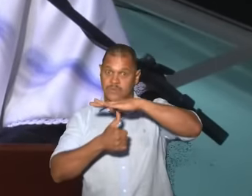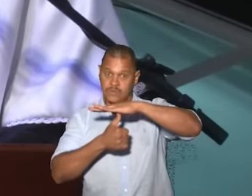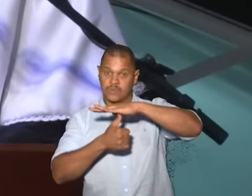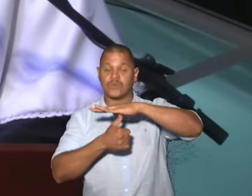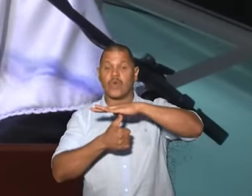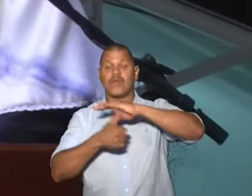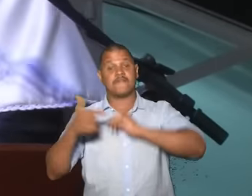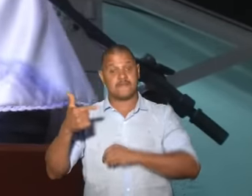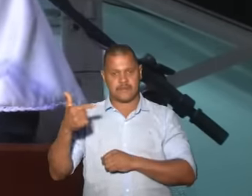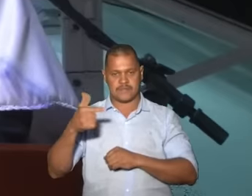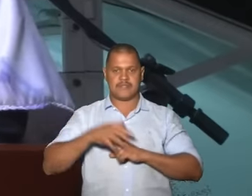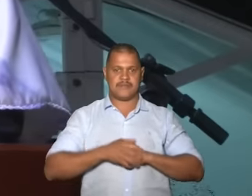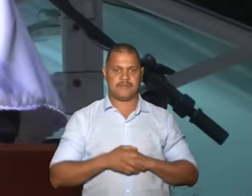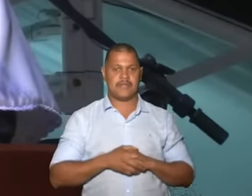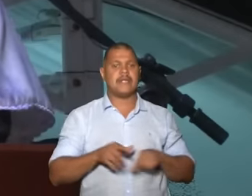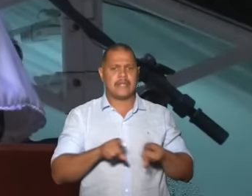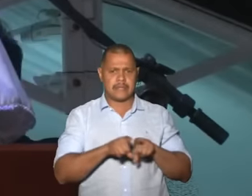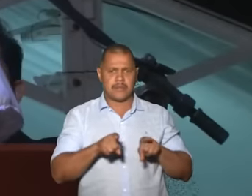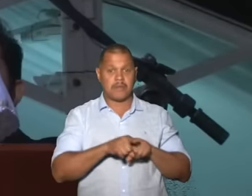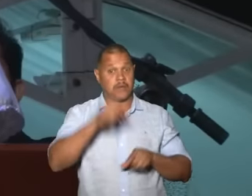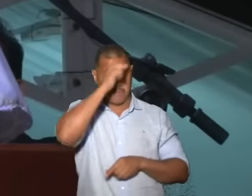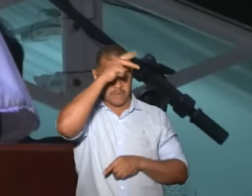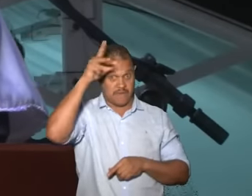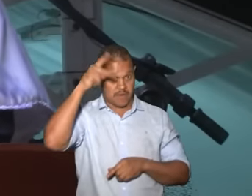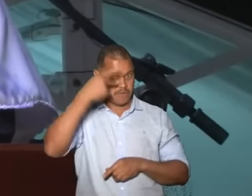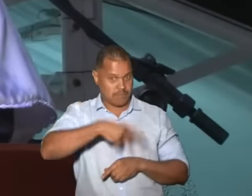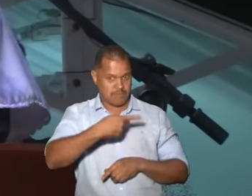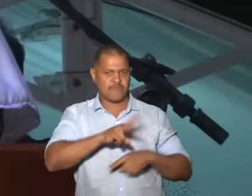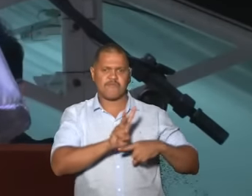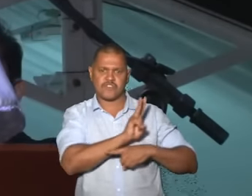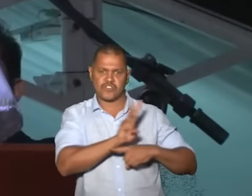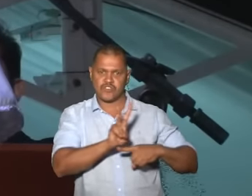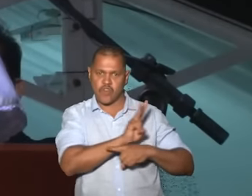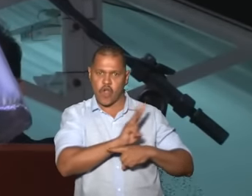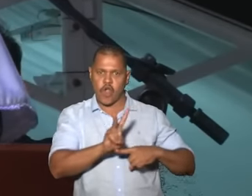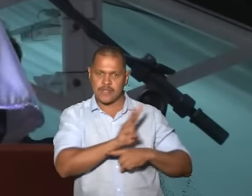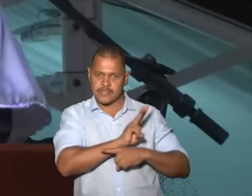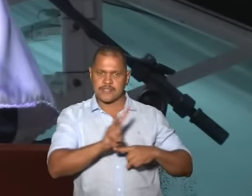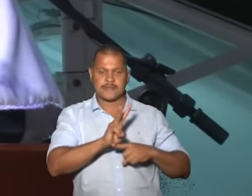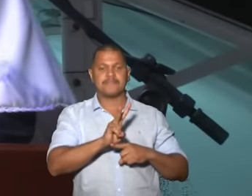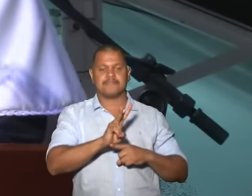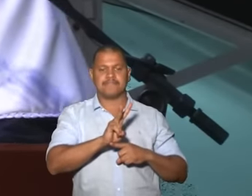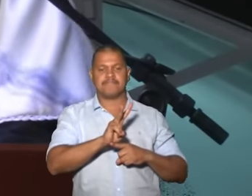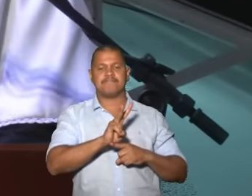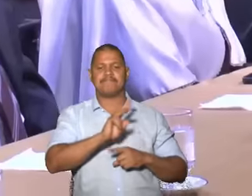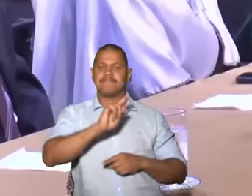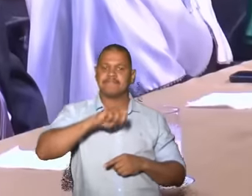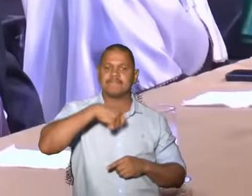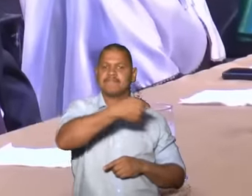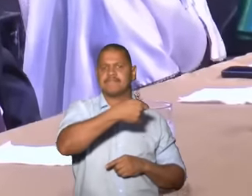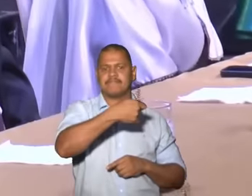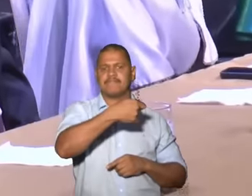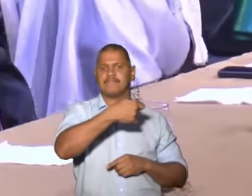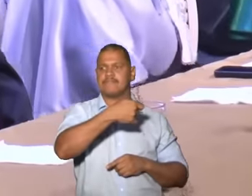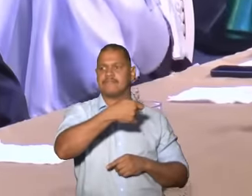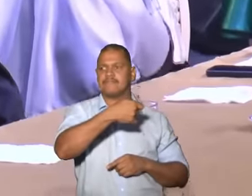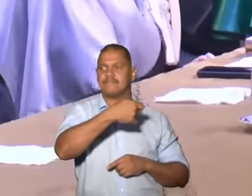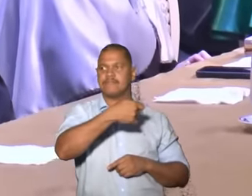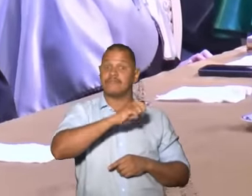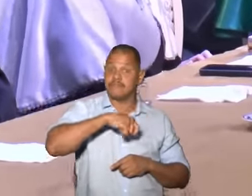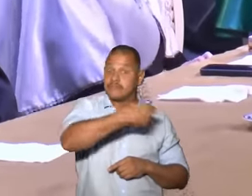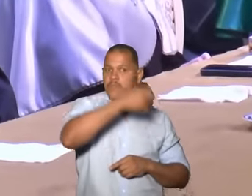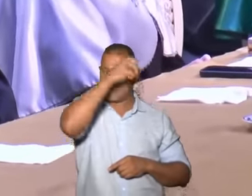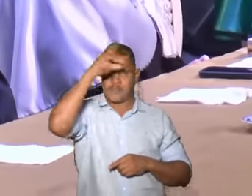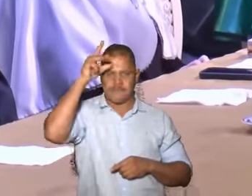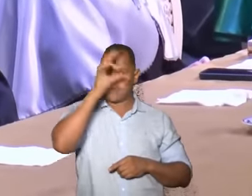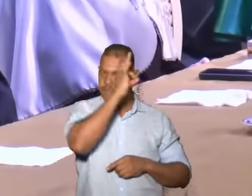ao prefeito da nossa cidade, que acolhe a Universidade Federal de Viçosa há 96 anos, professor, o